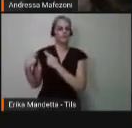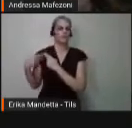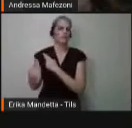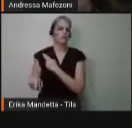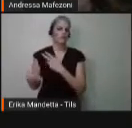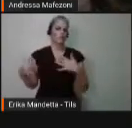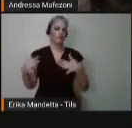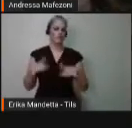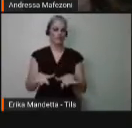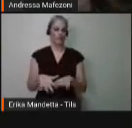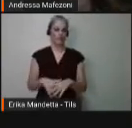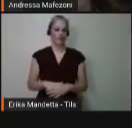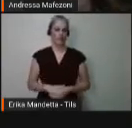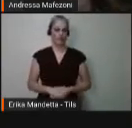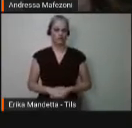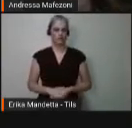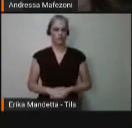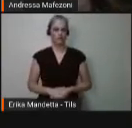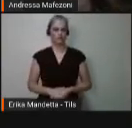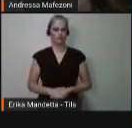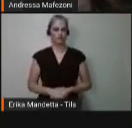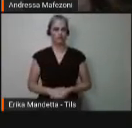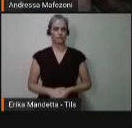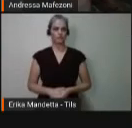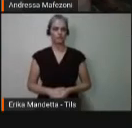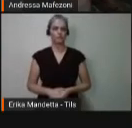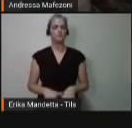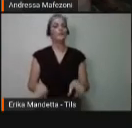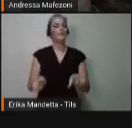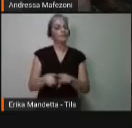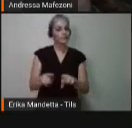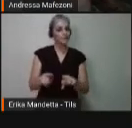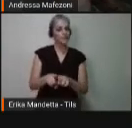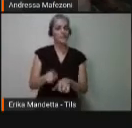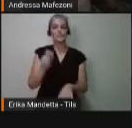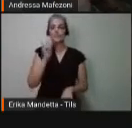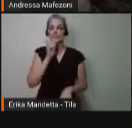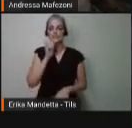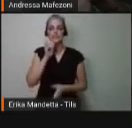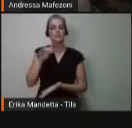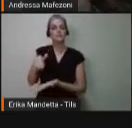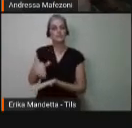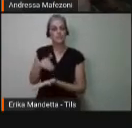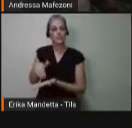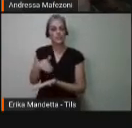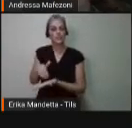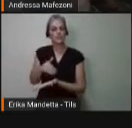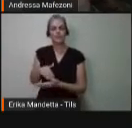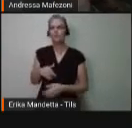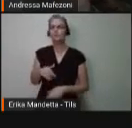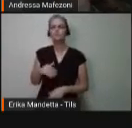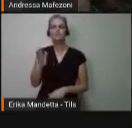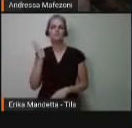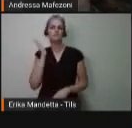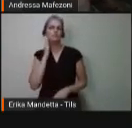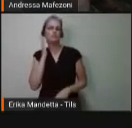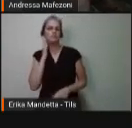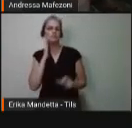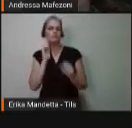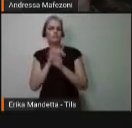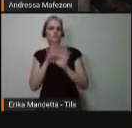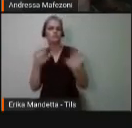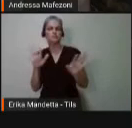inclusão. Bem como também quando o secretário escolar, ele passa todas as informações recebidas pelas